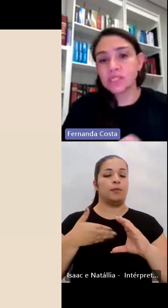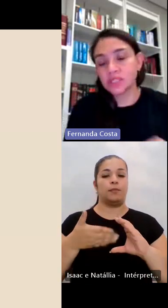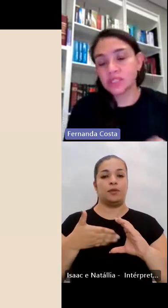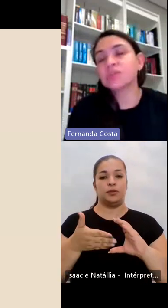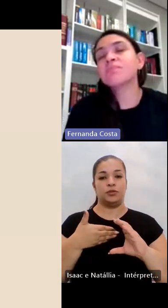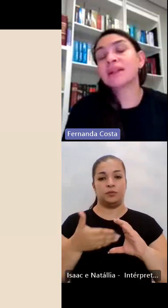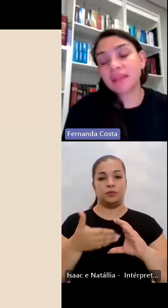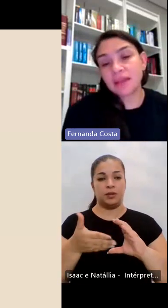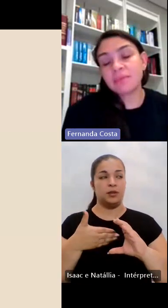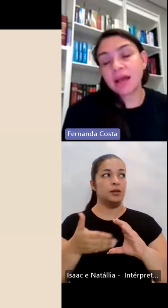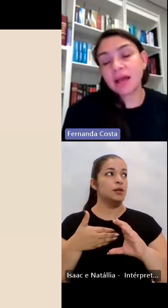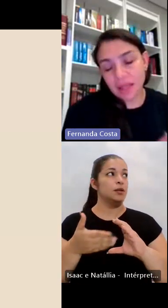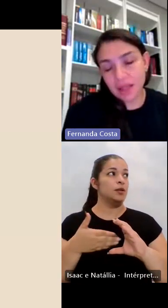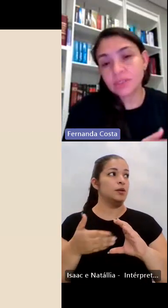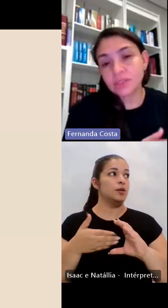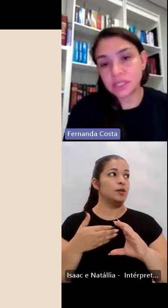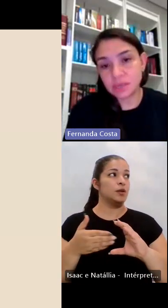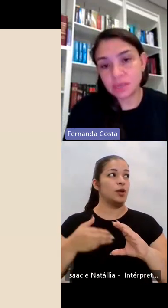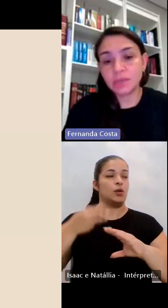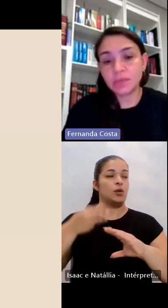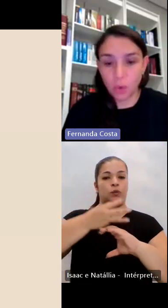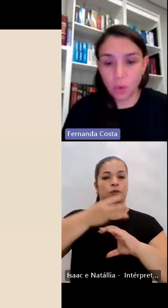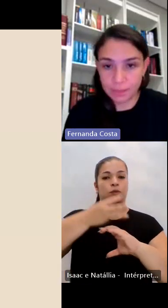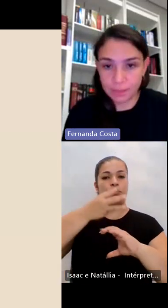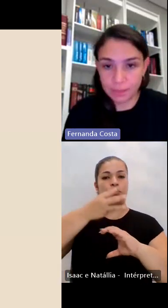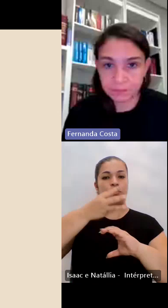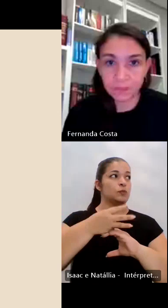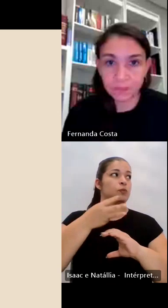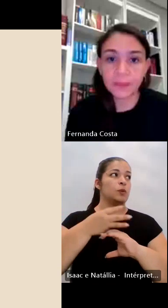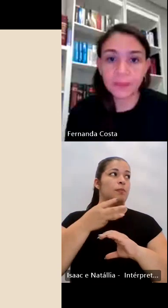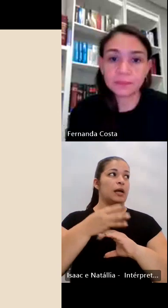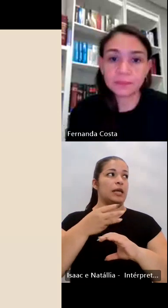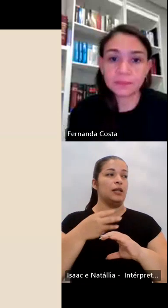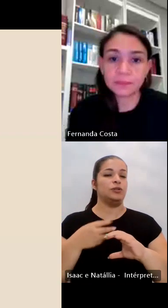os ossículos martelo, estribo e bigorna.